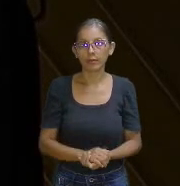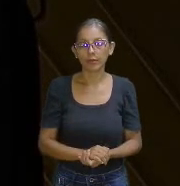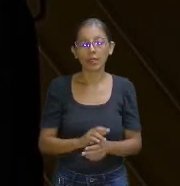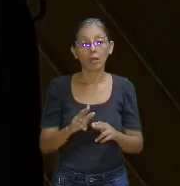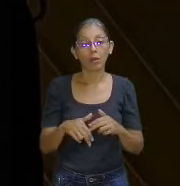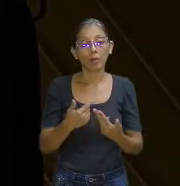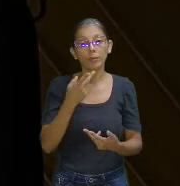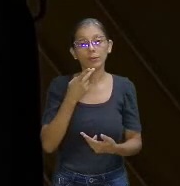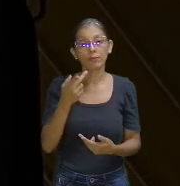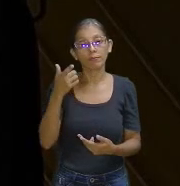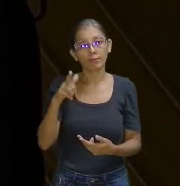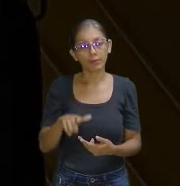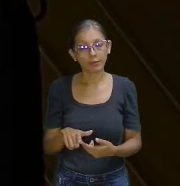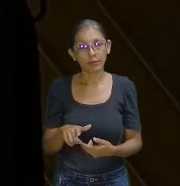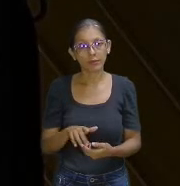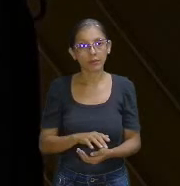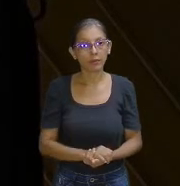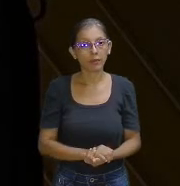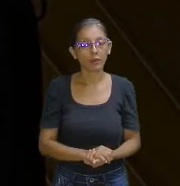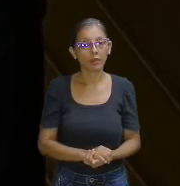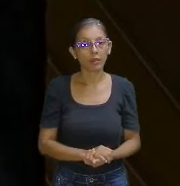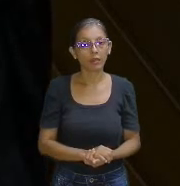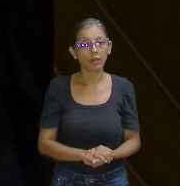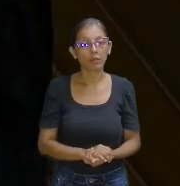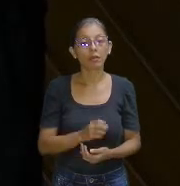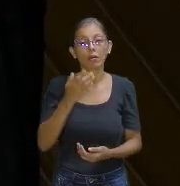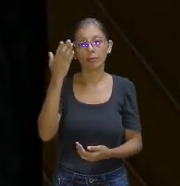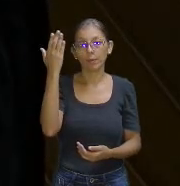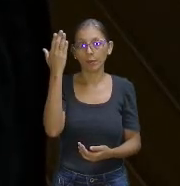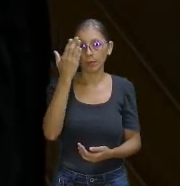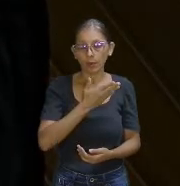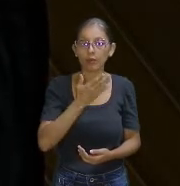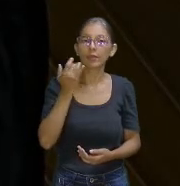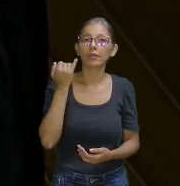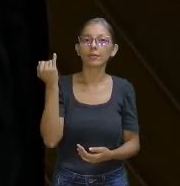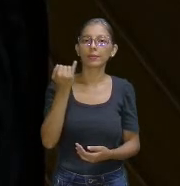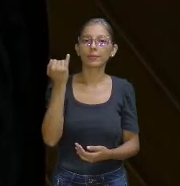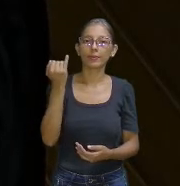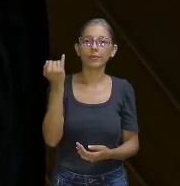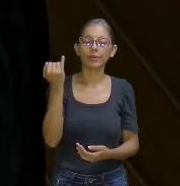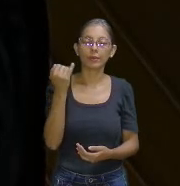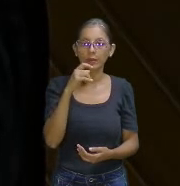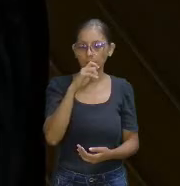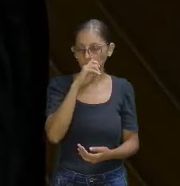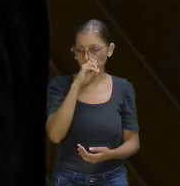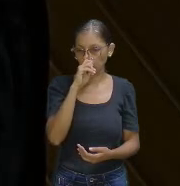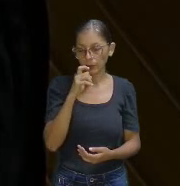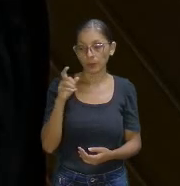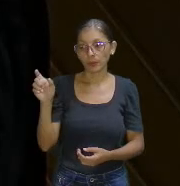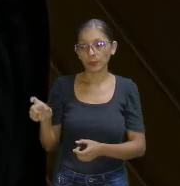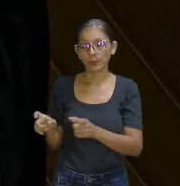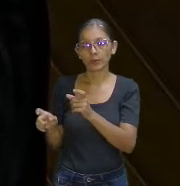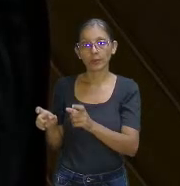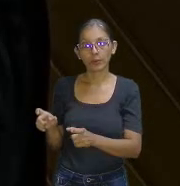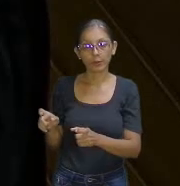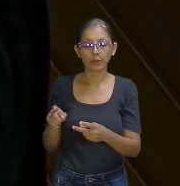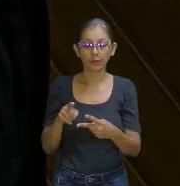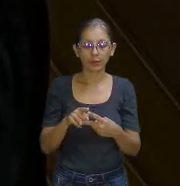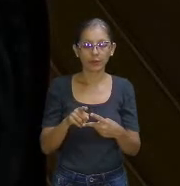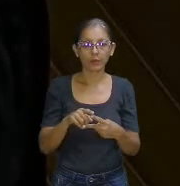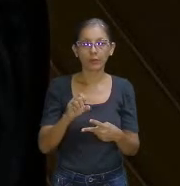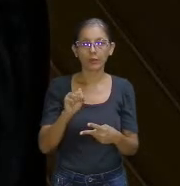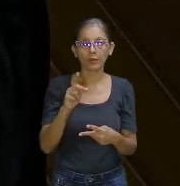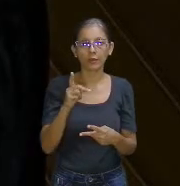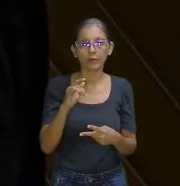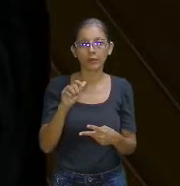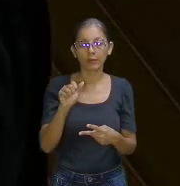contextual e baseada nas circunstâncias do caso concreto. No presente feito, as candidatas Sheila